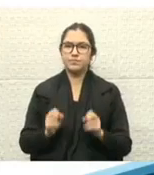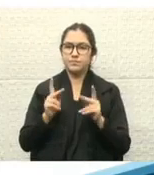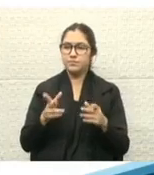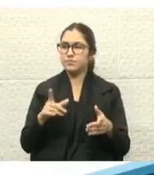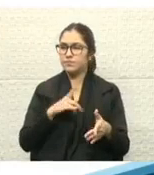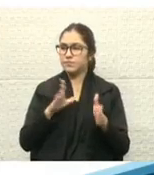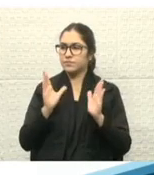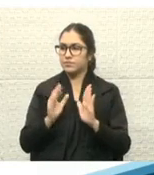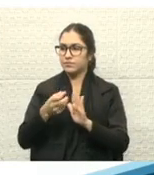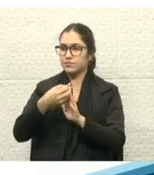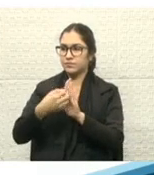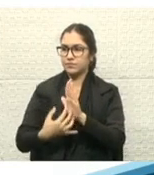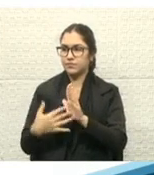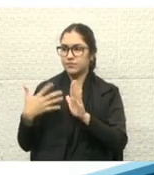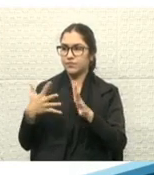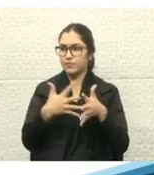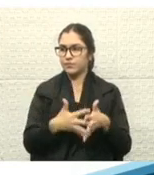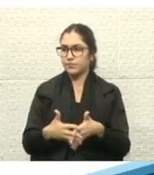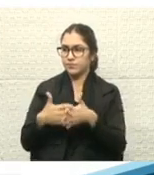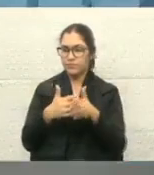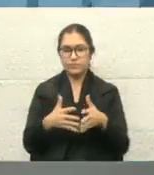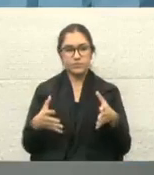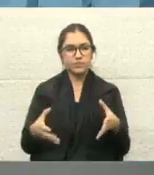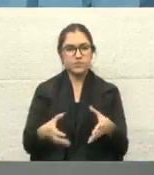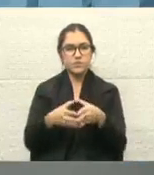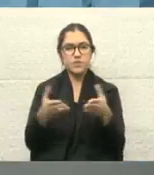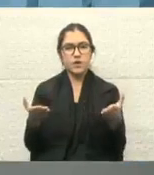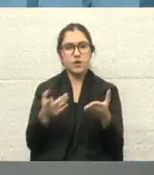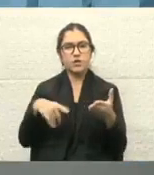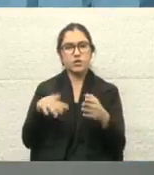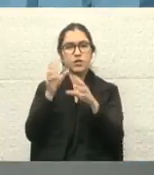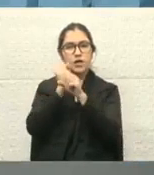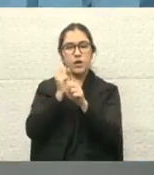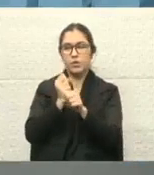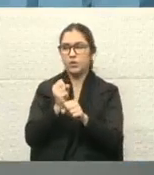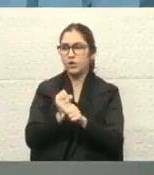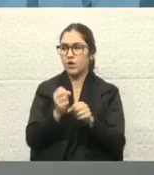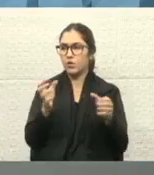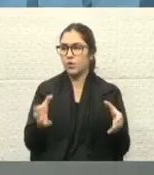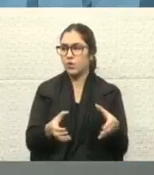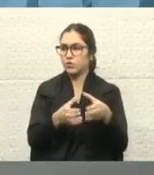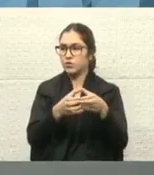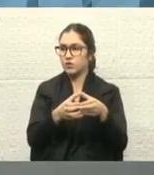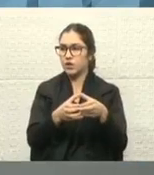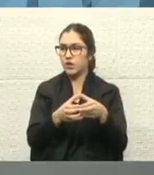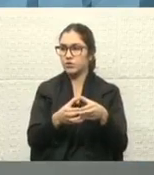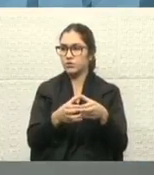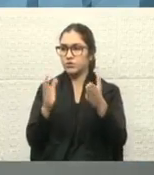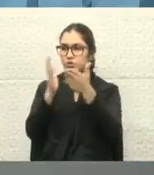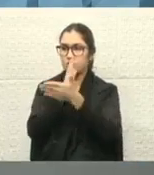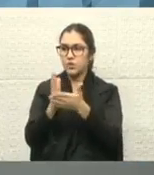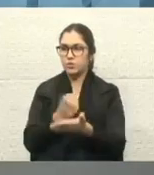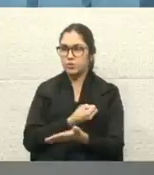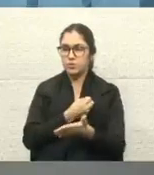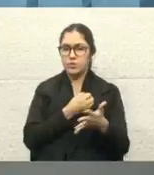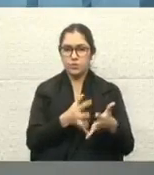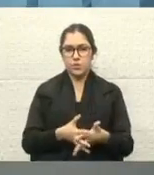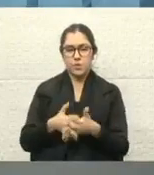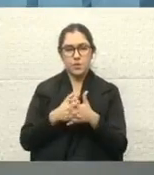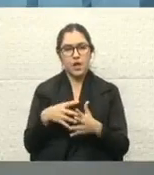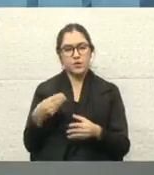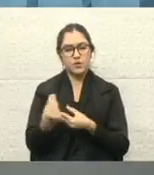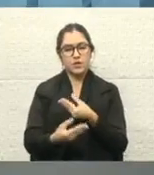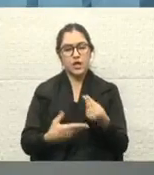tendo definido o complexo conjugado, vamos calcular agora os conjugados de alguns números complexos